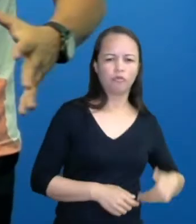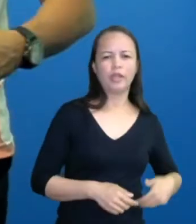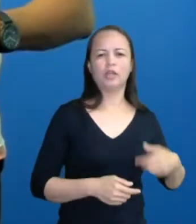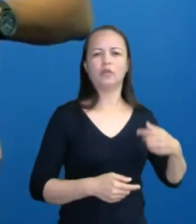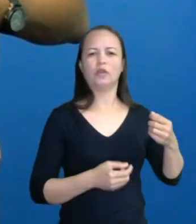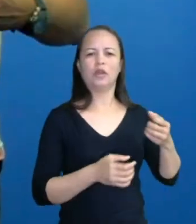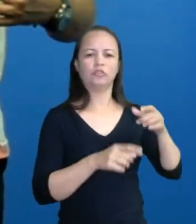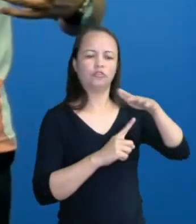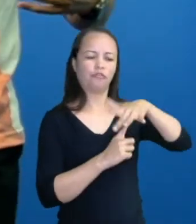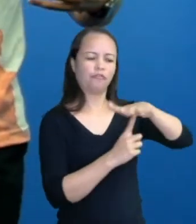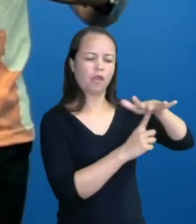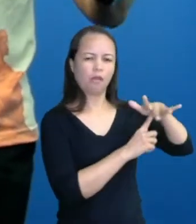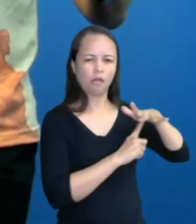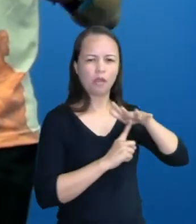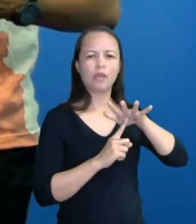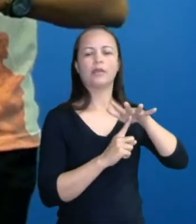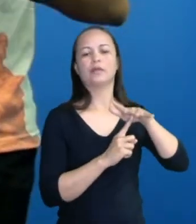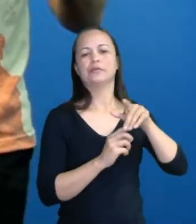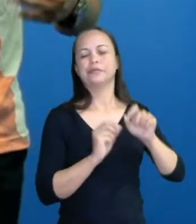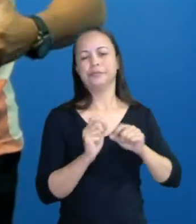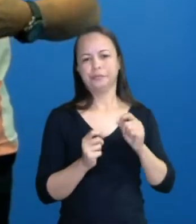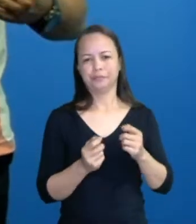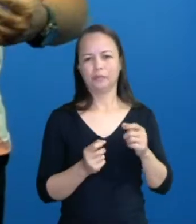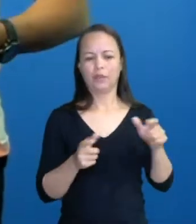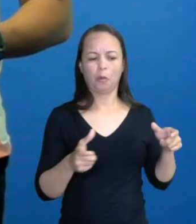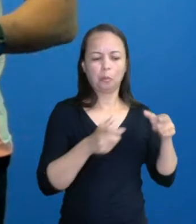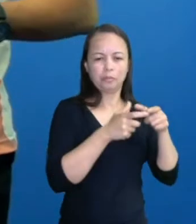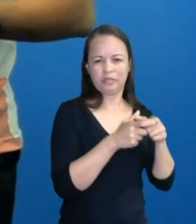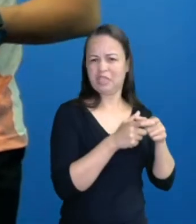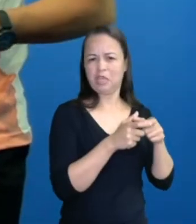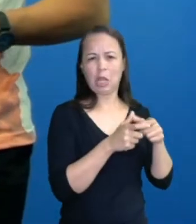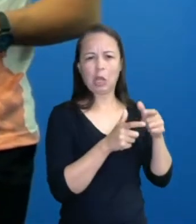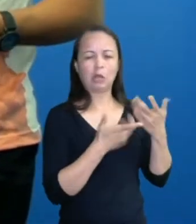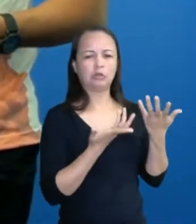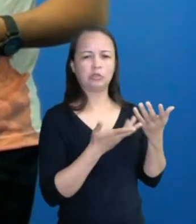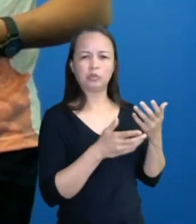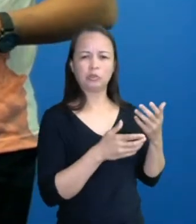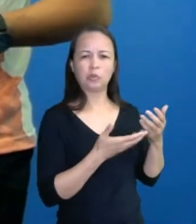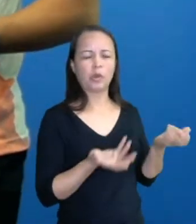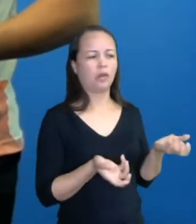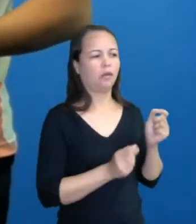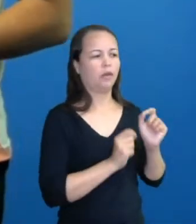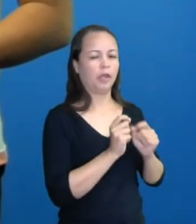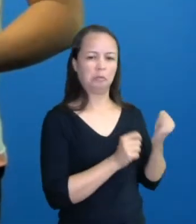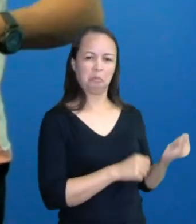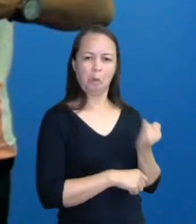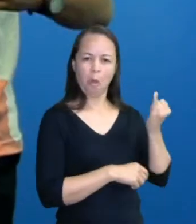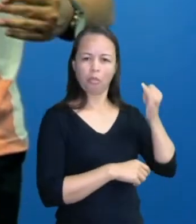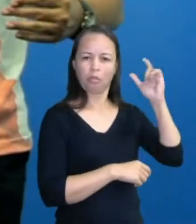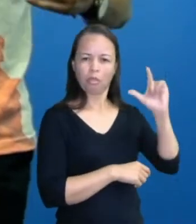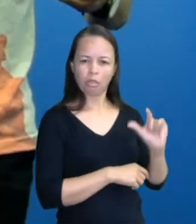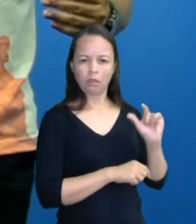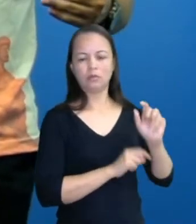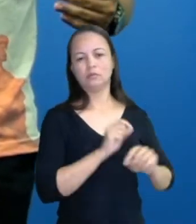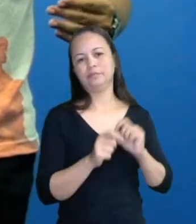pequenas feiras, mas sem grandes importância. A Europa ela vai estar praticamente toda